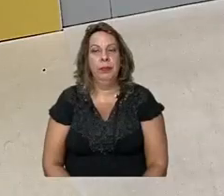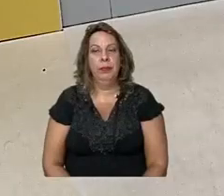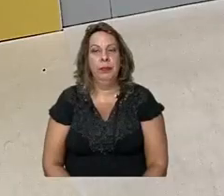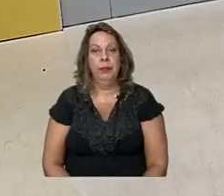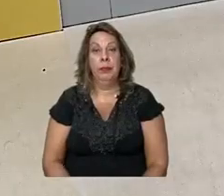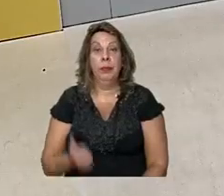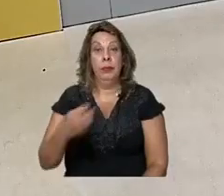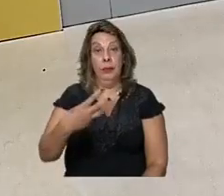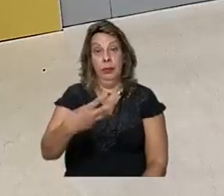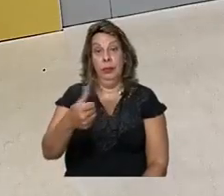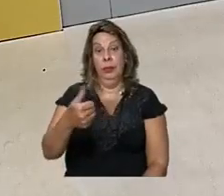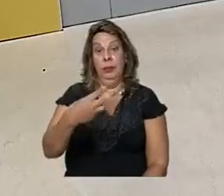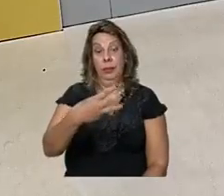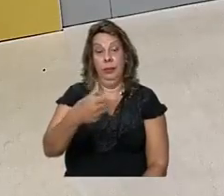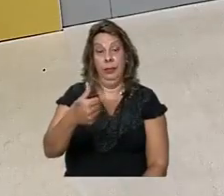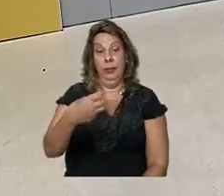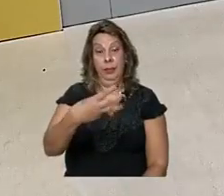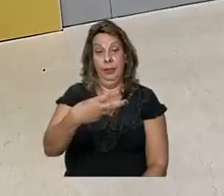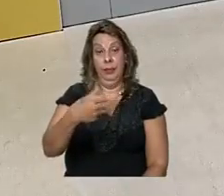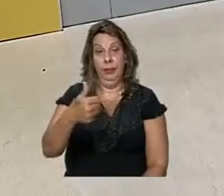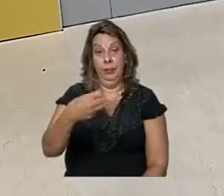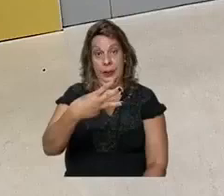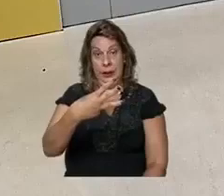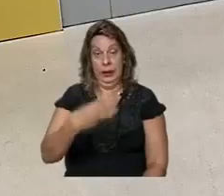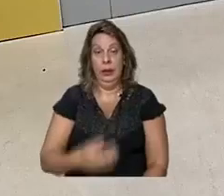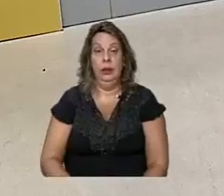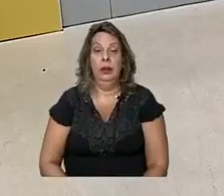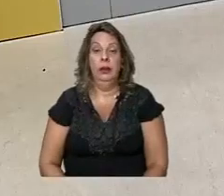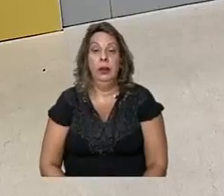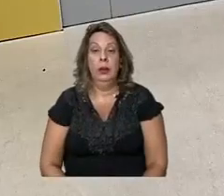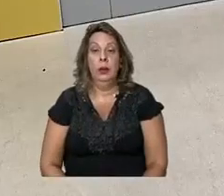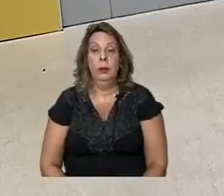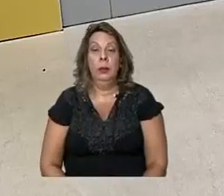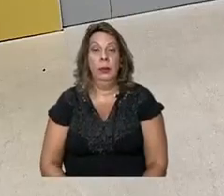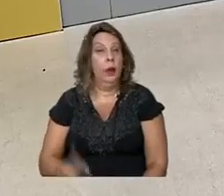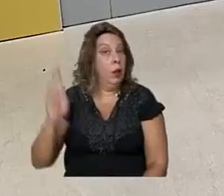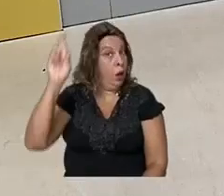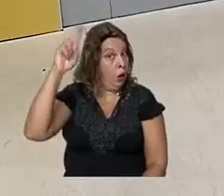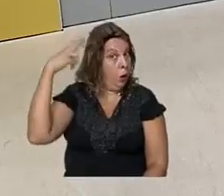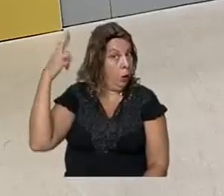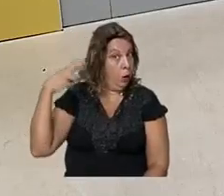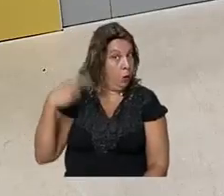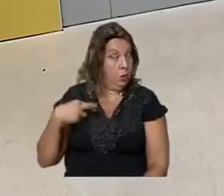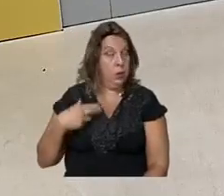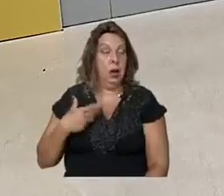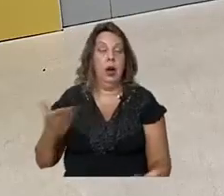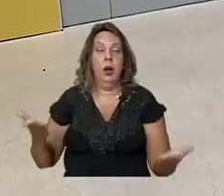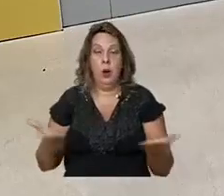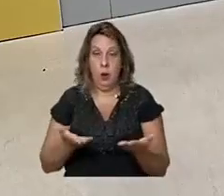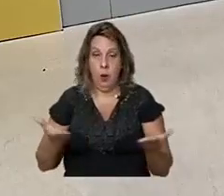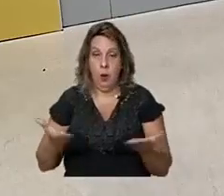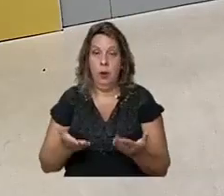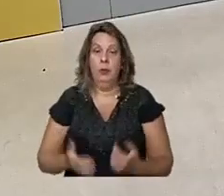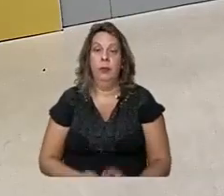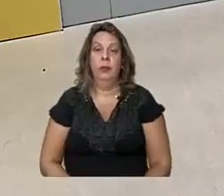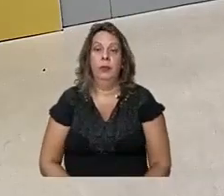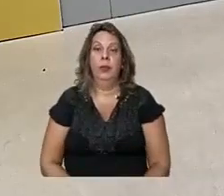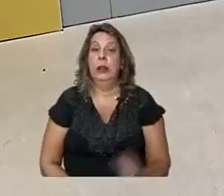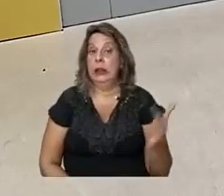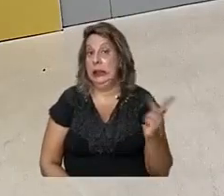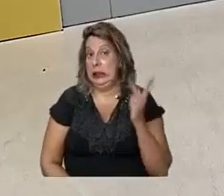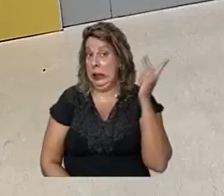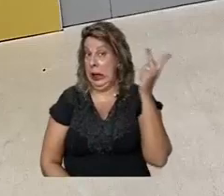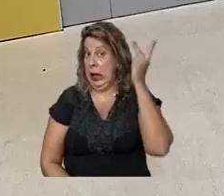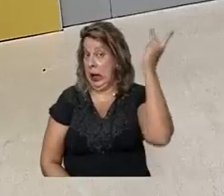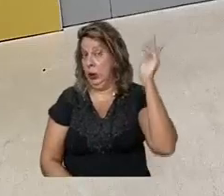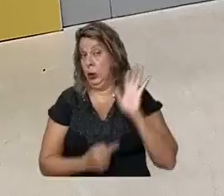sorteado e agora 13. 13, 13. É hora da Rose levar o número 13 para o painel e é hora da Kátia me mostrar a